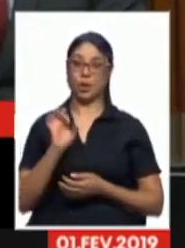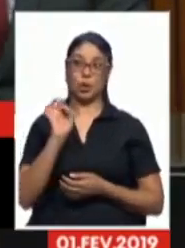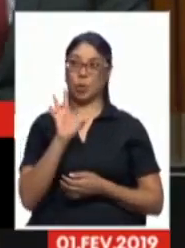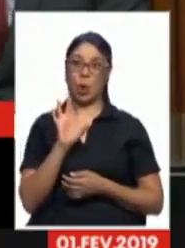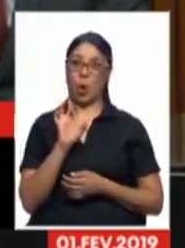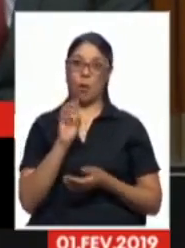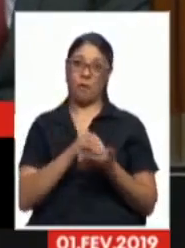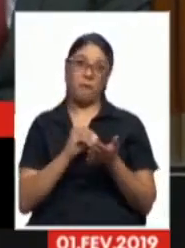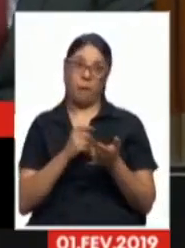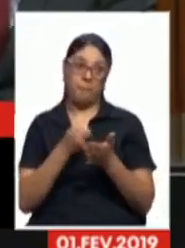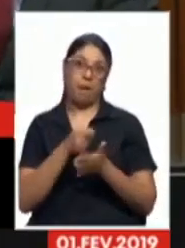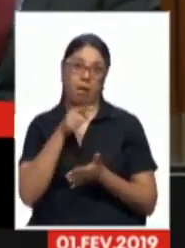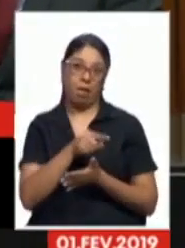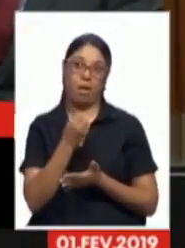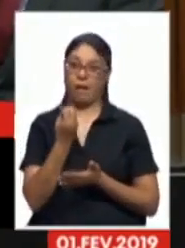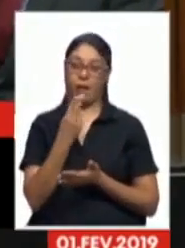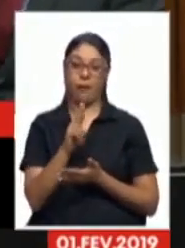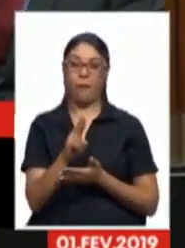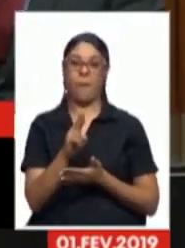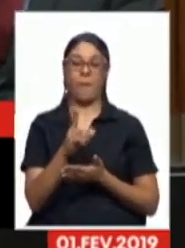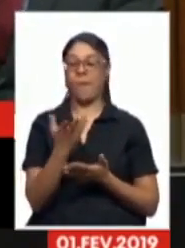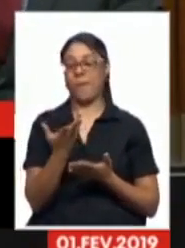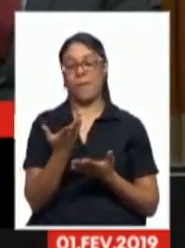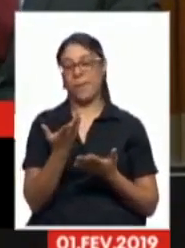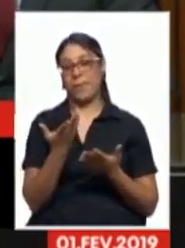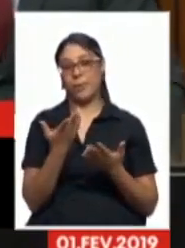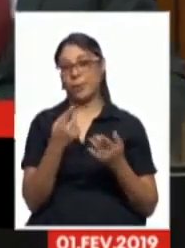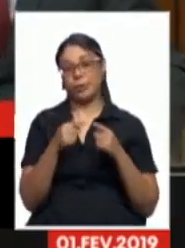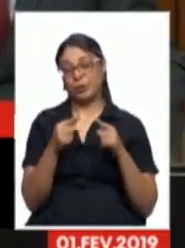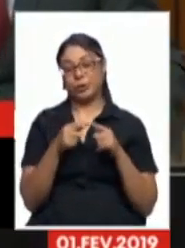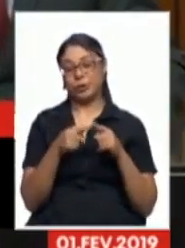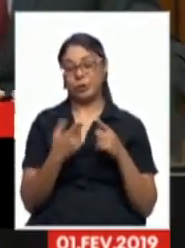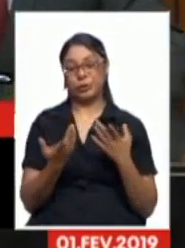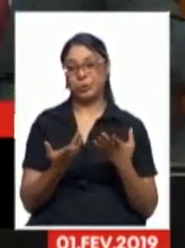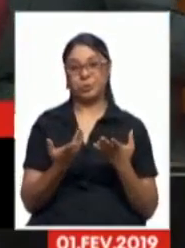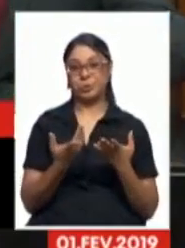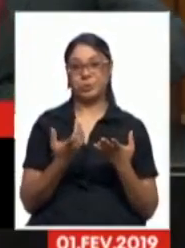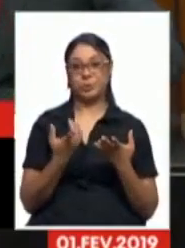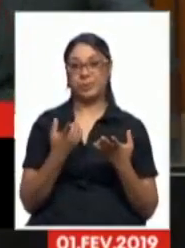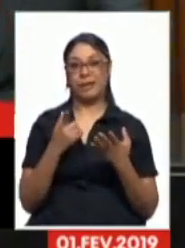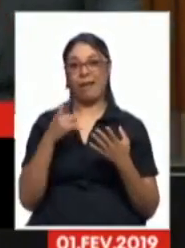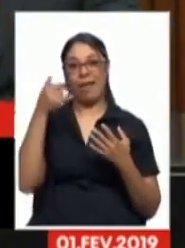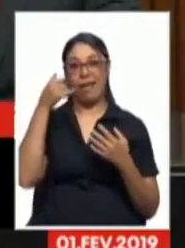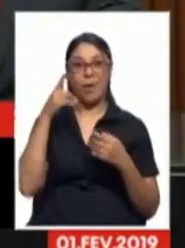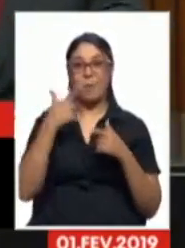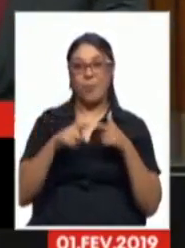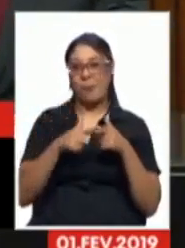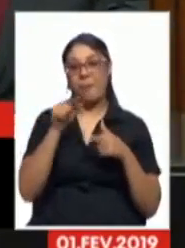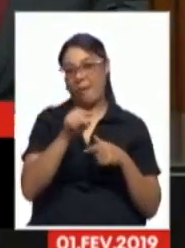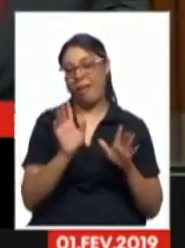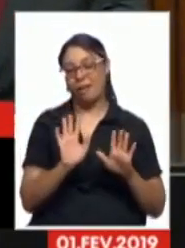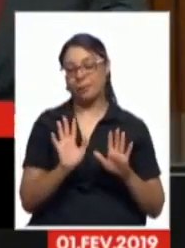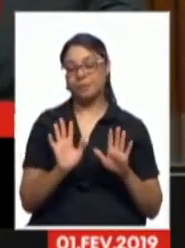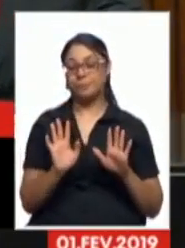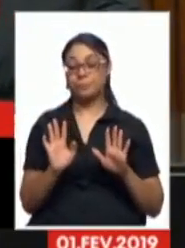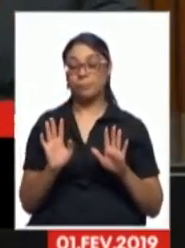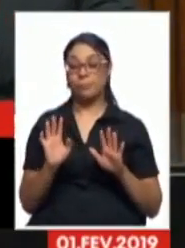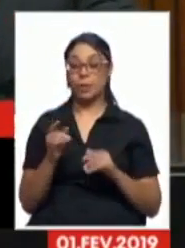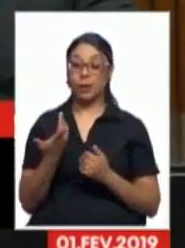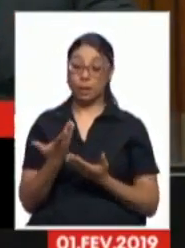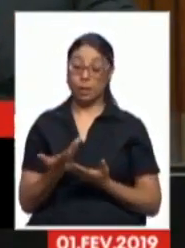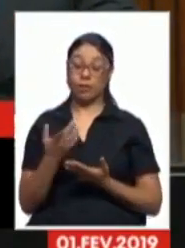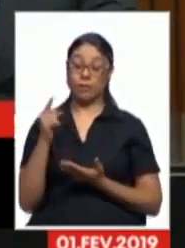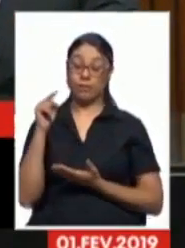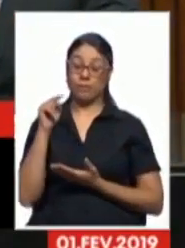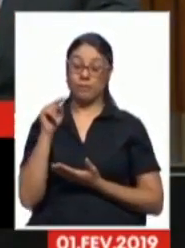sacrificar, ou que seja o bode expiatório, vamos dizer, desta reforma e desses cortes. É, além do deputado Sargento Rodrigues, que tem de fato